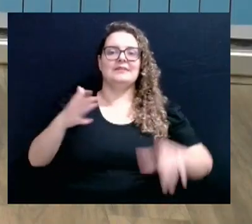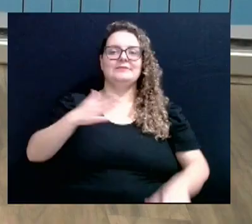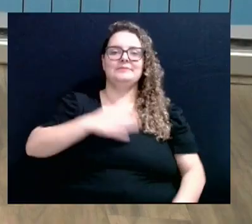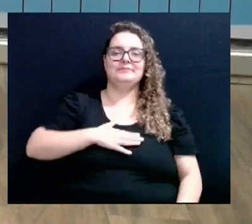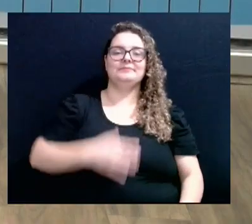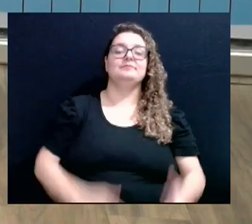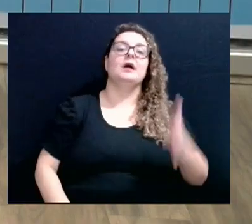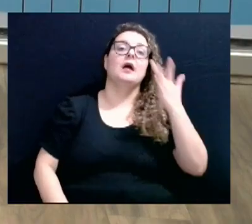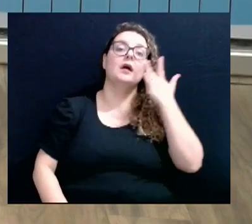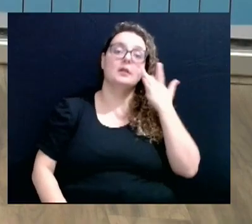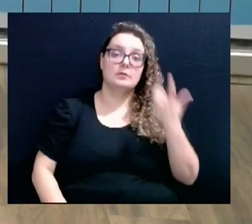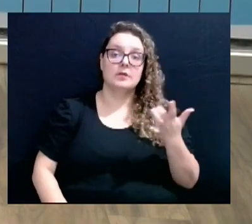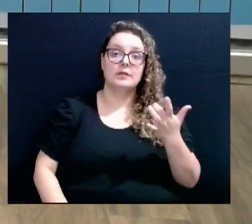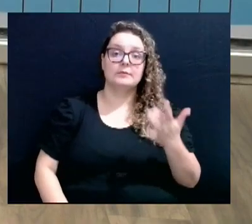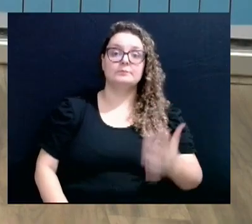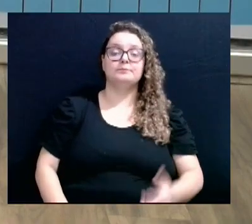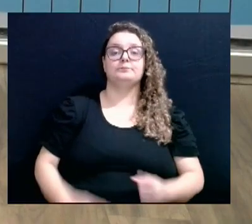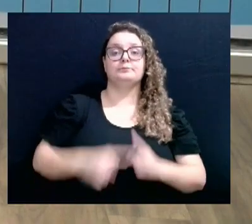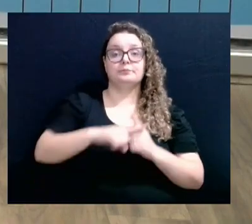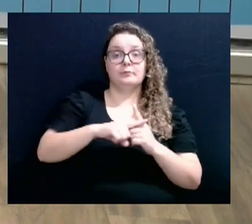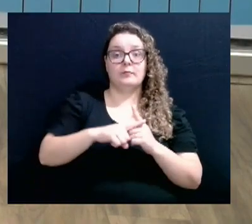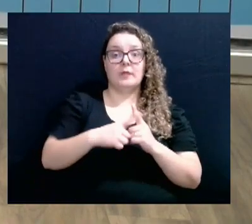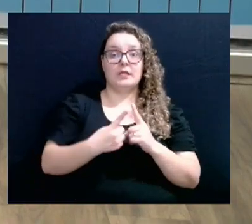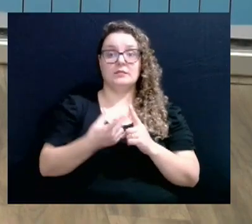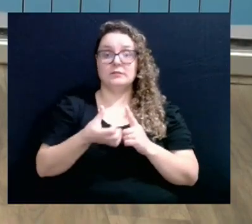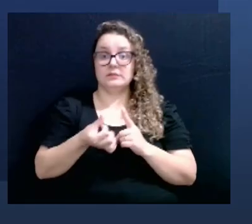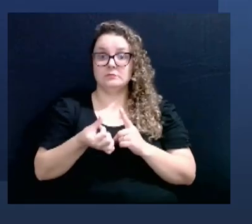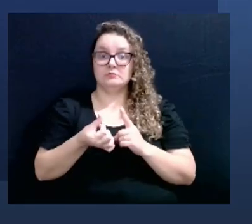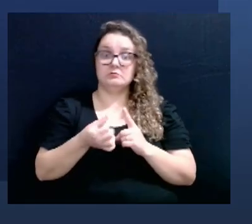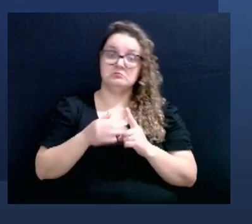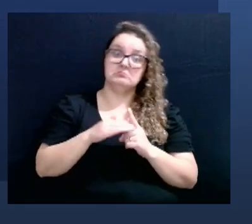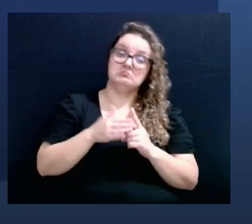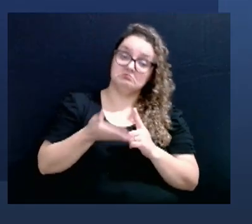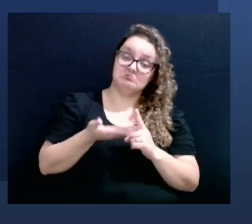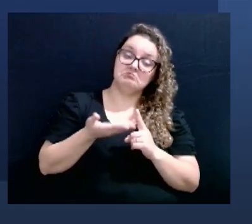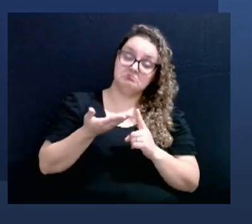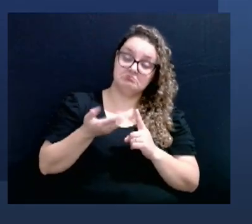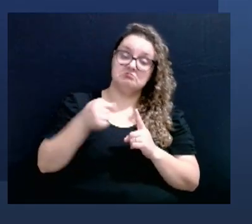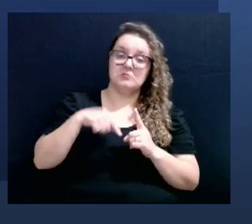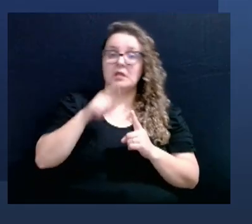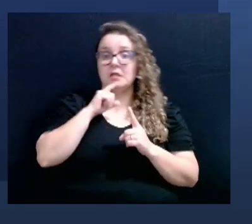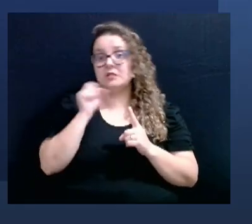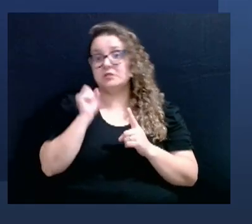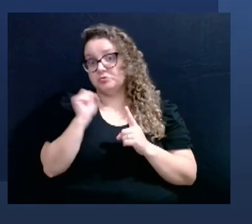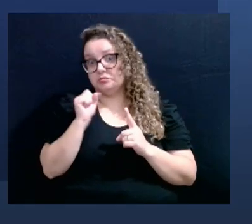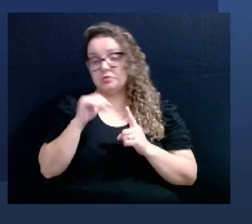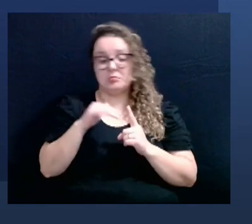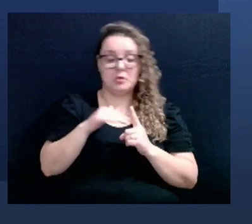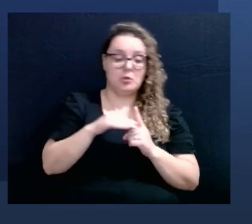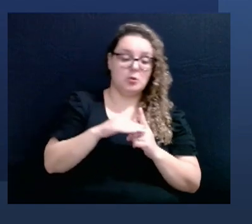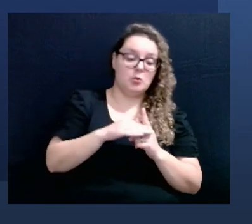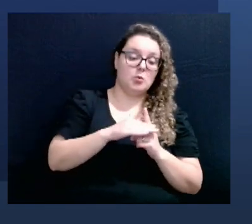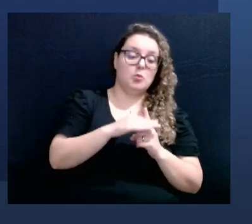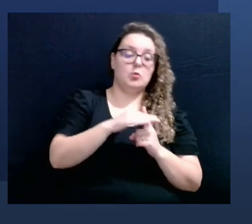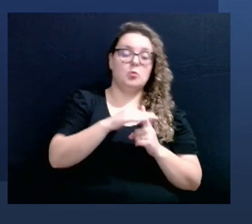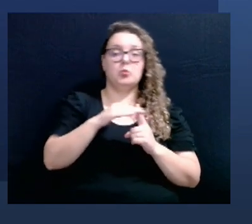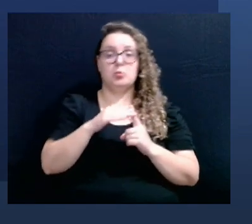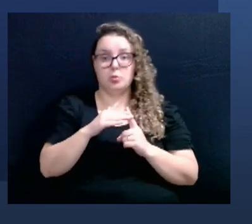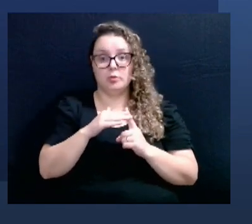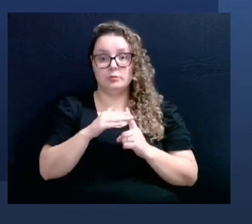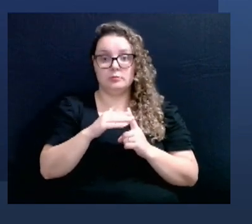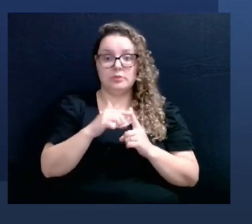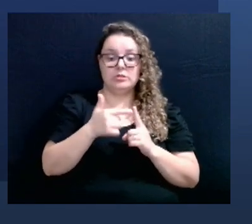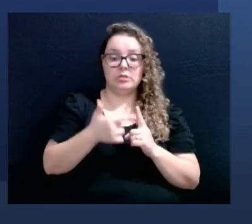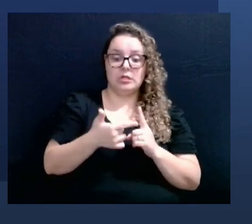então, mínima de 16 graus, já é uma mínima elevada para este inverno. Ao longo do dia a temperatura sobe, podendo